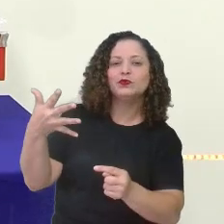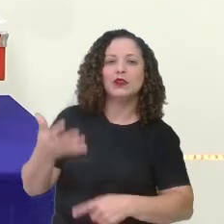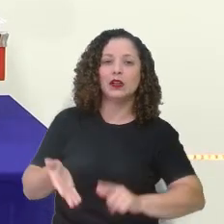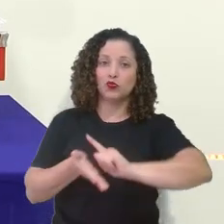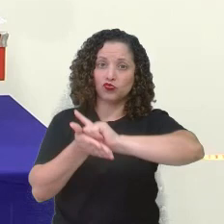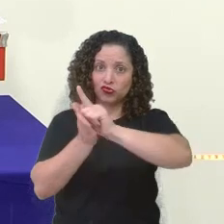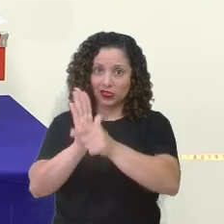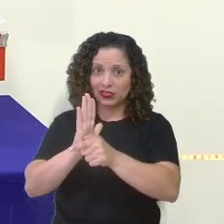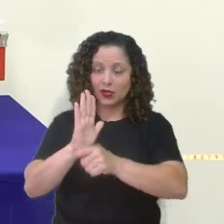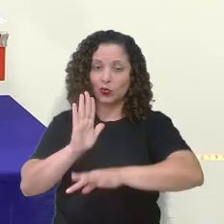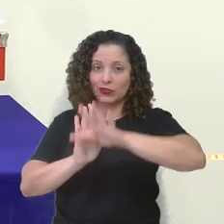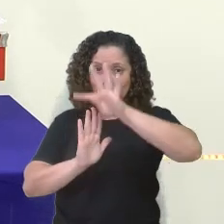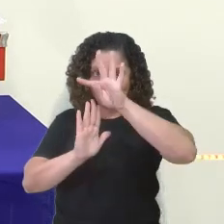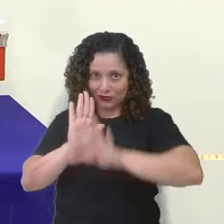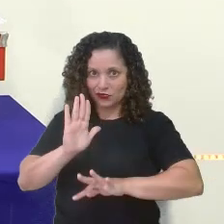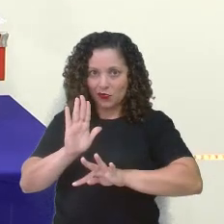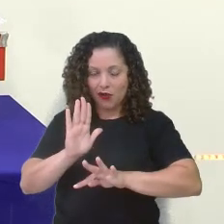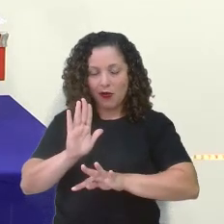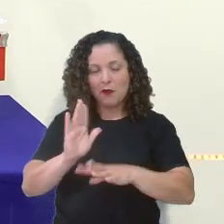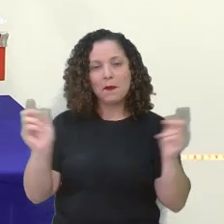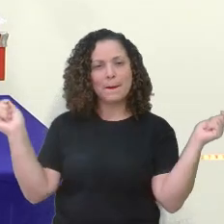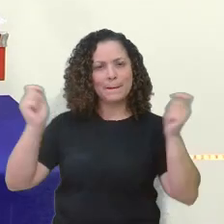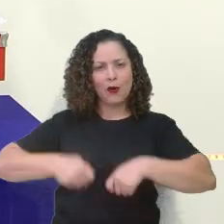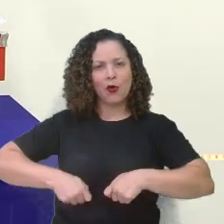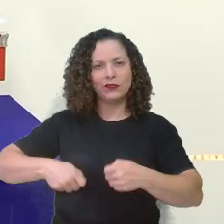possibilidade disso tudo, porque olha só,